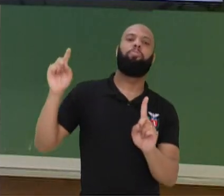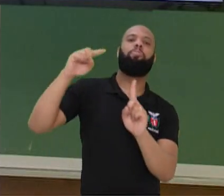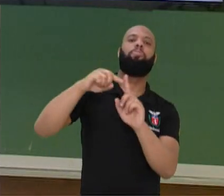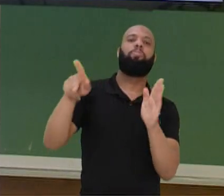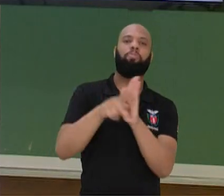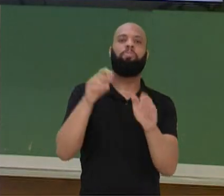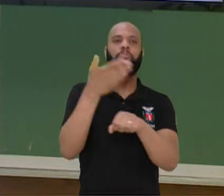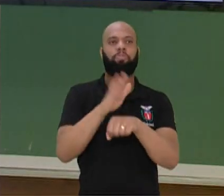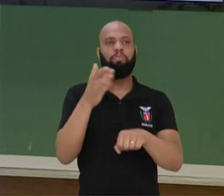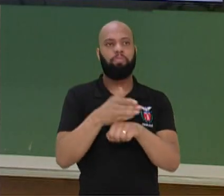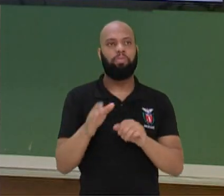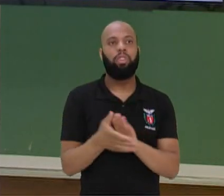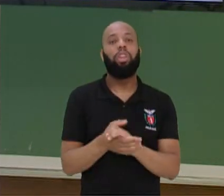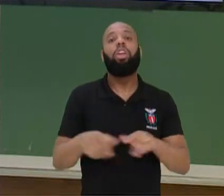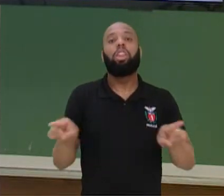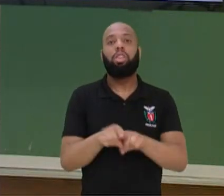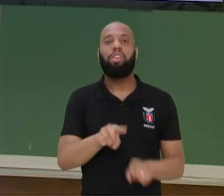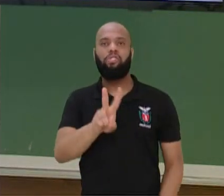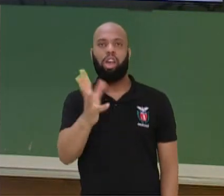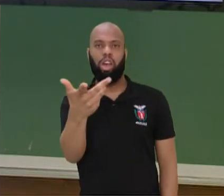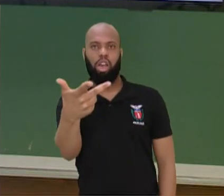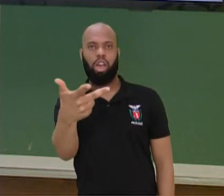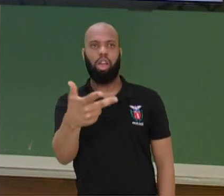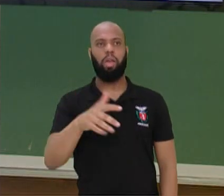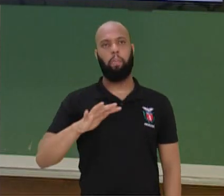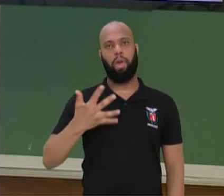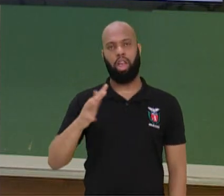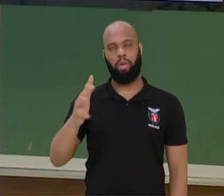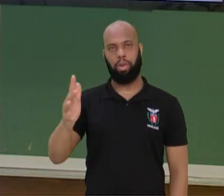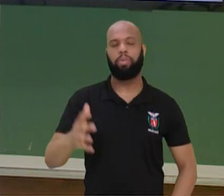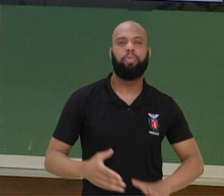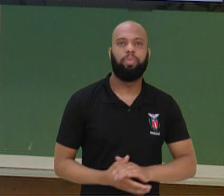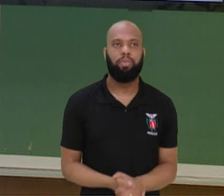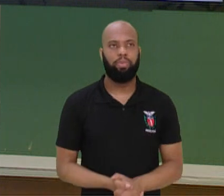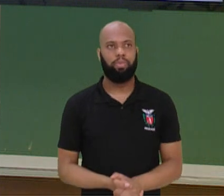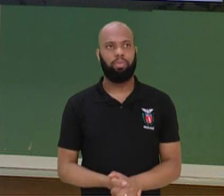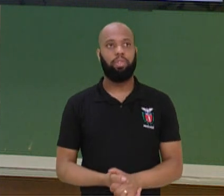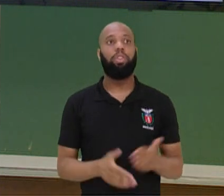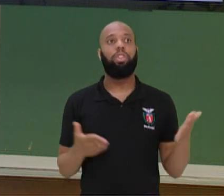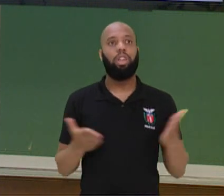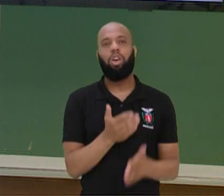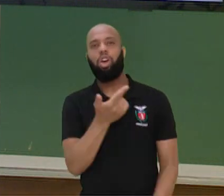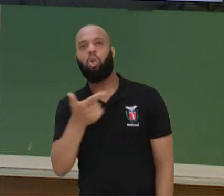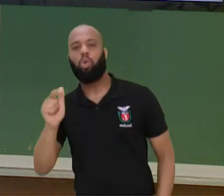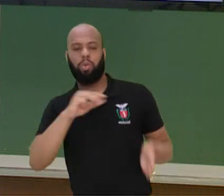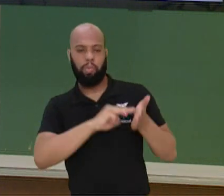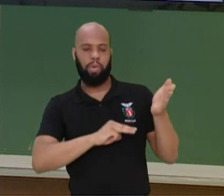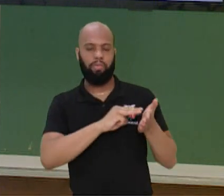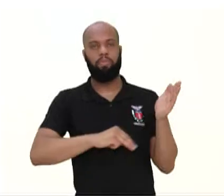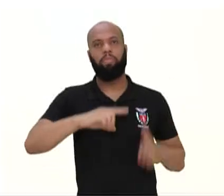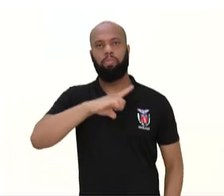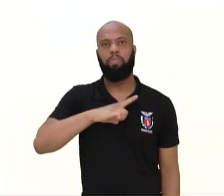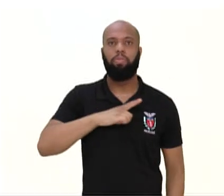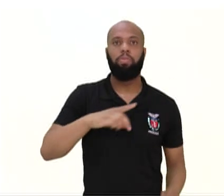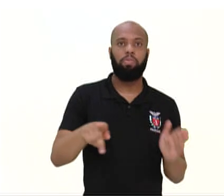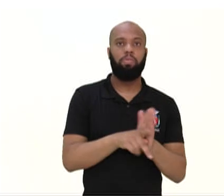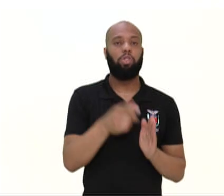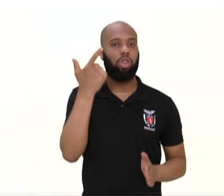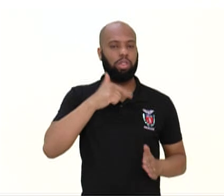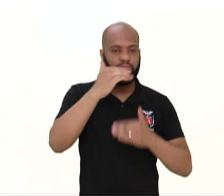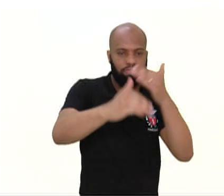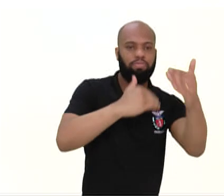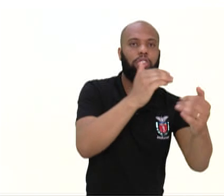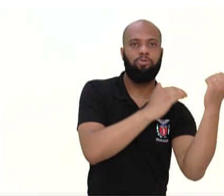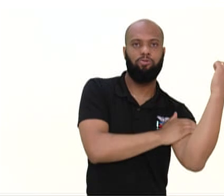treino. Velocidade de execução moderada. Agora, um outro método para desenvolver